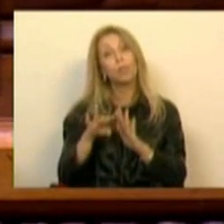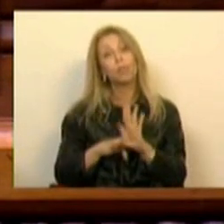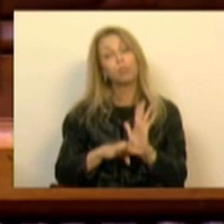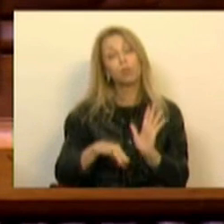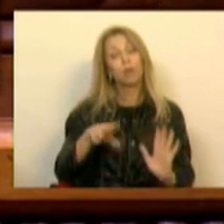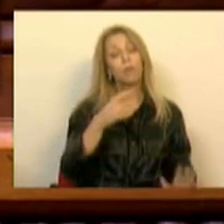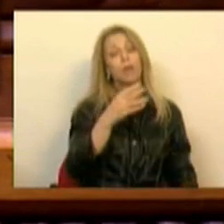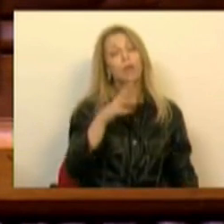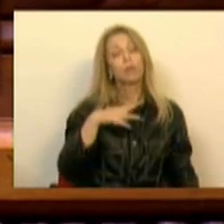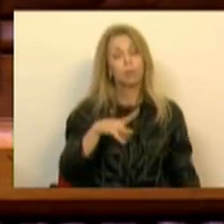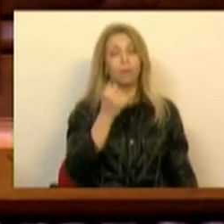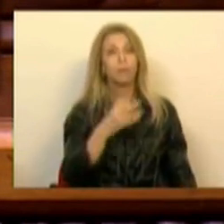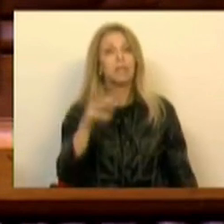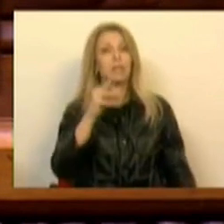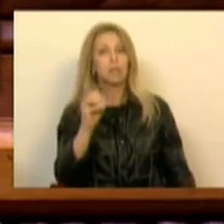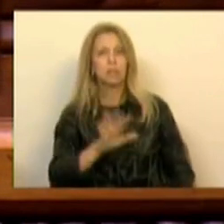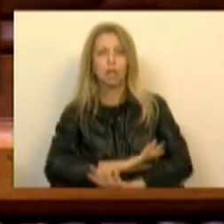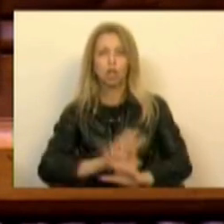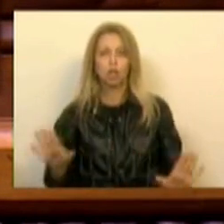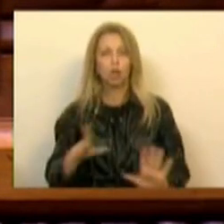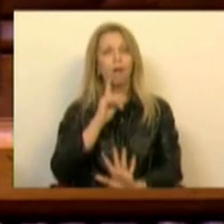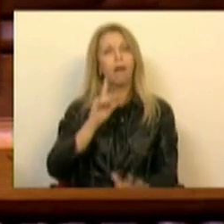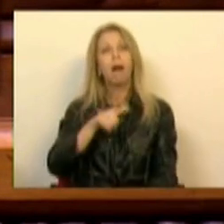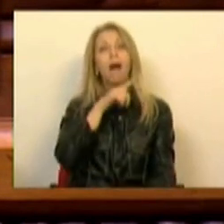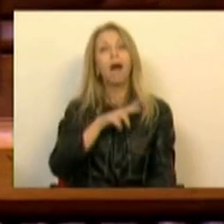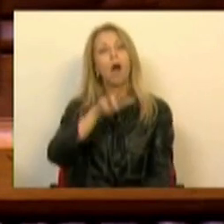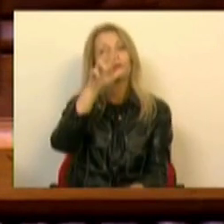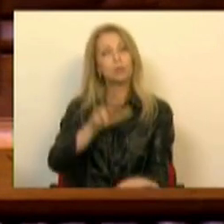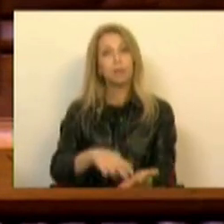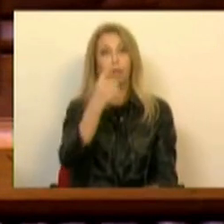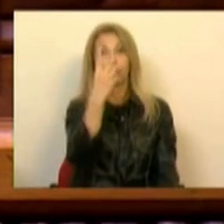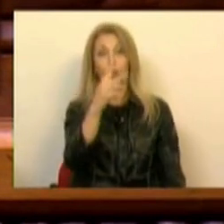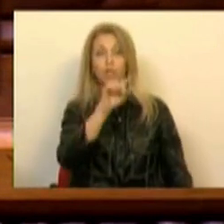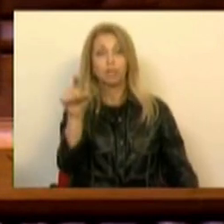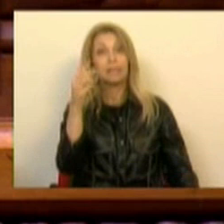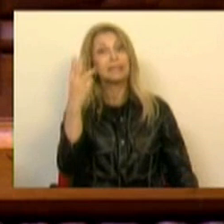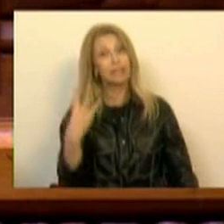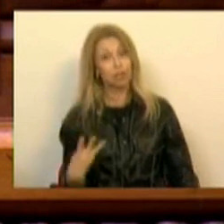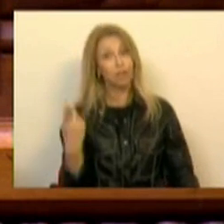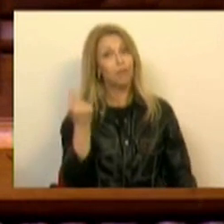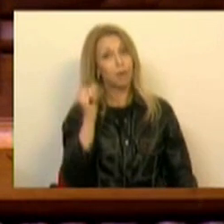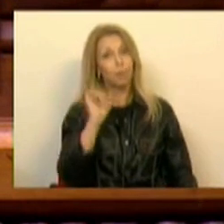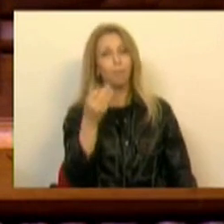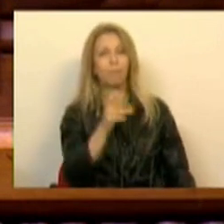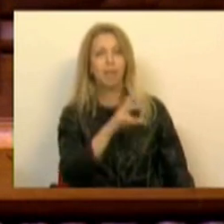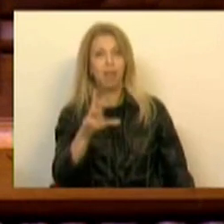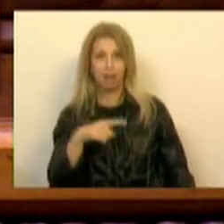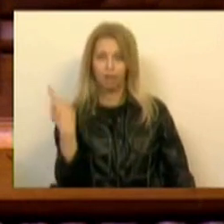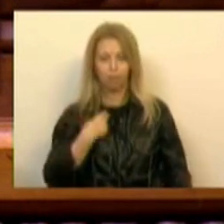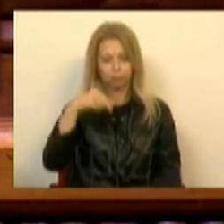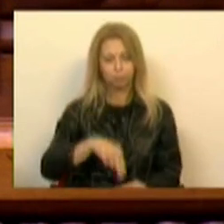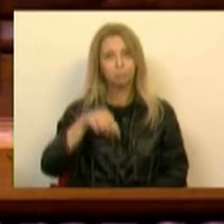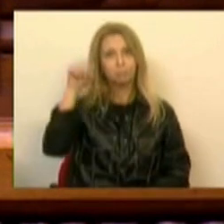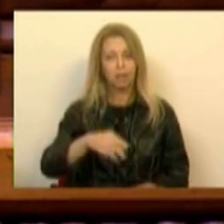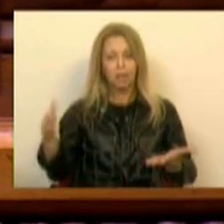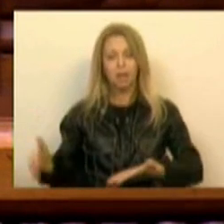e temos já adjudicados 2/3 das verbas do PRR. E cá estamos para continuar este caminho de melhorar a